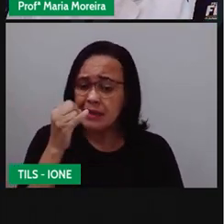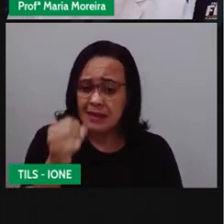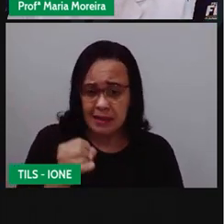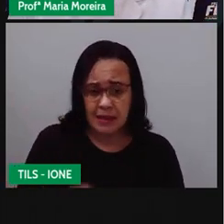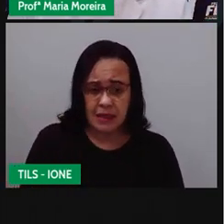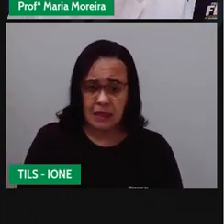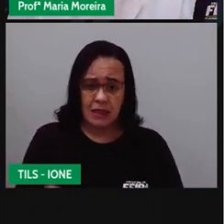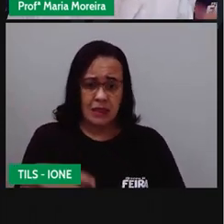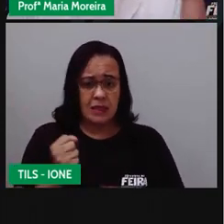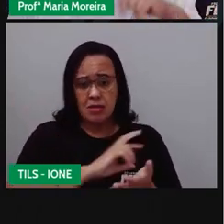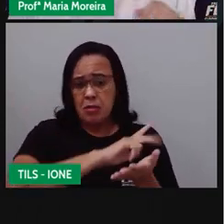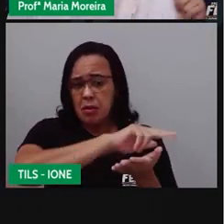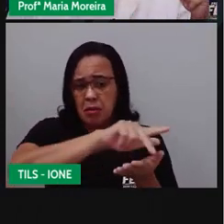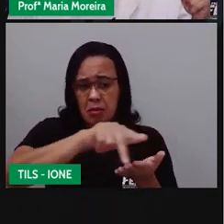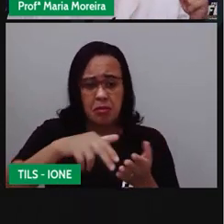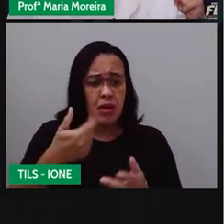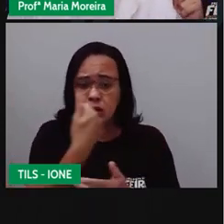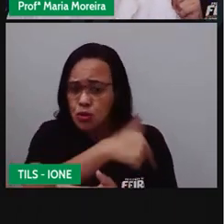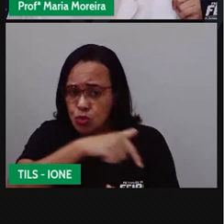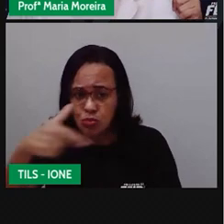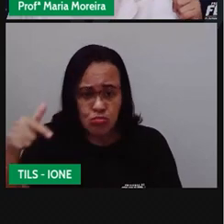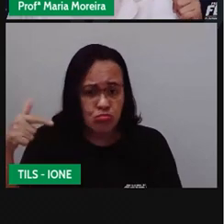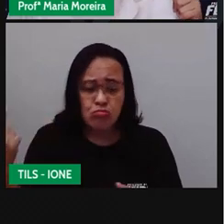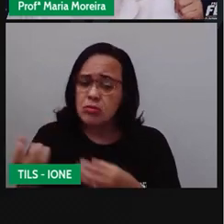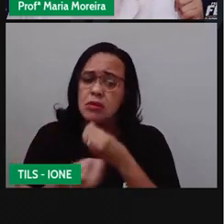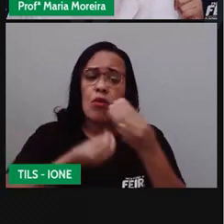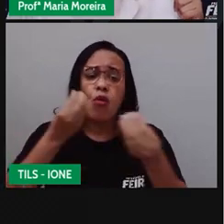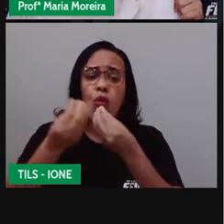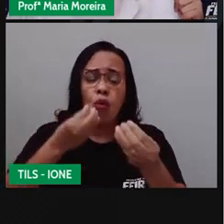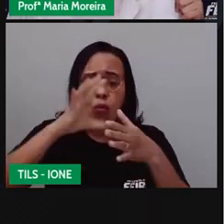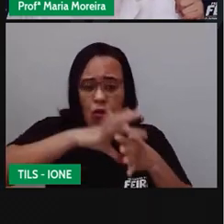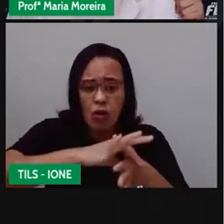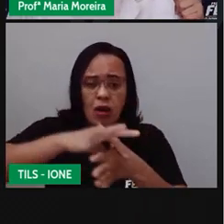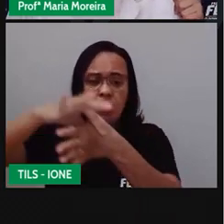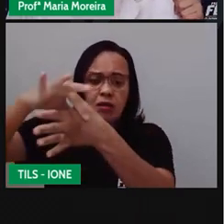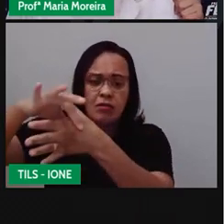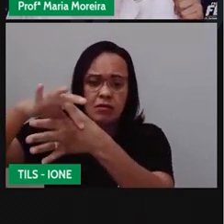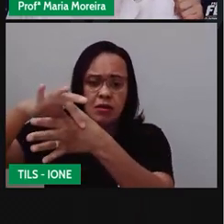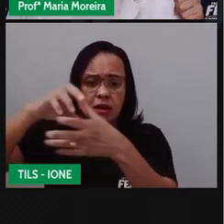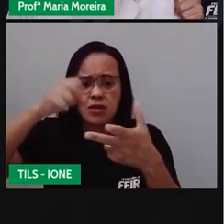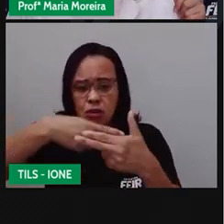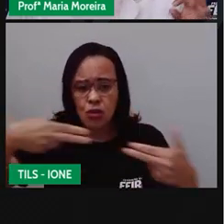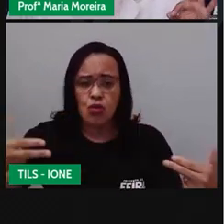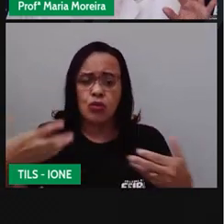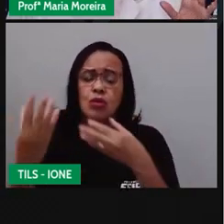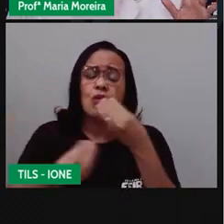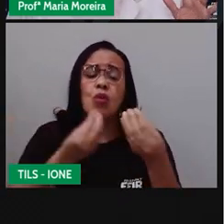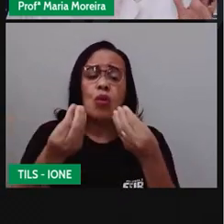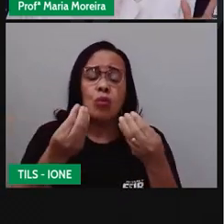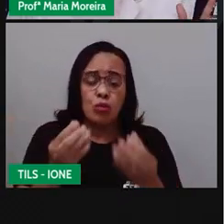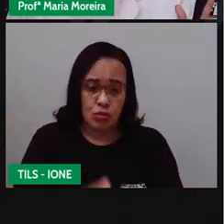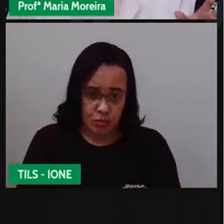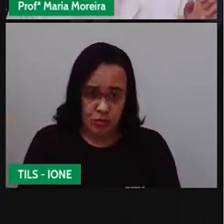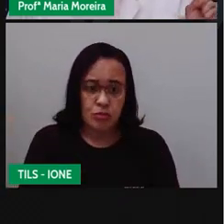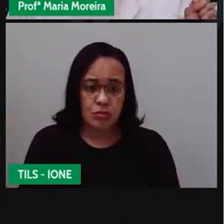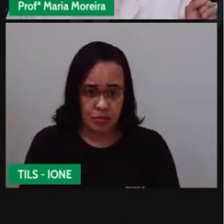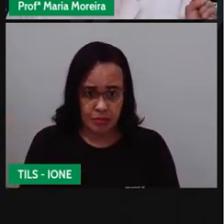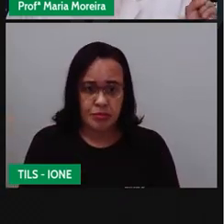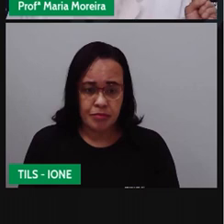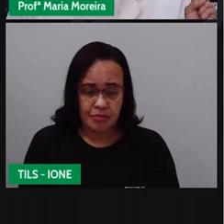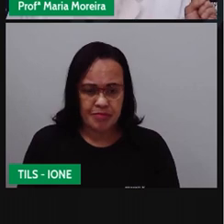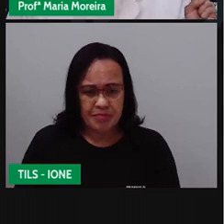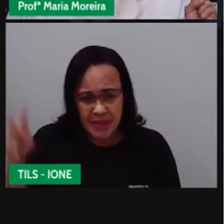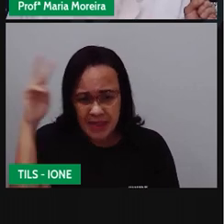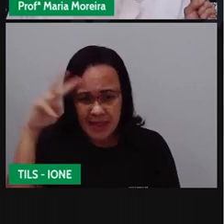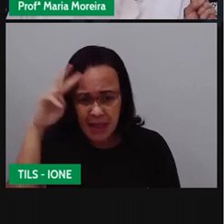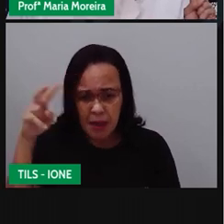cebola, a batata. Um outro exercício para vocês é só lembrar. Há 2 anos, mais ou menos, 2 anos e meio, houve a greve